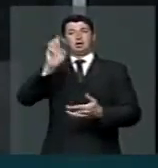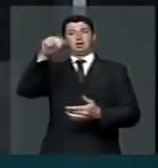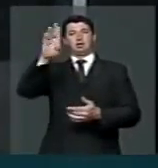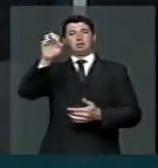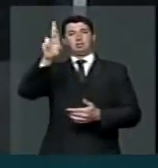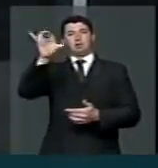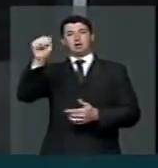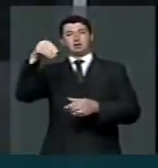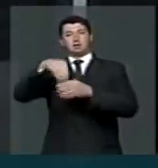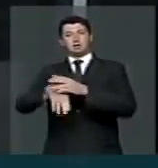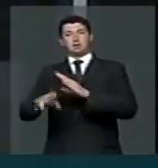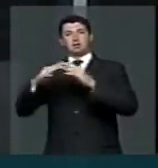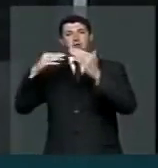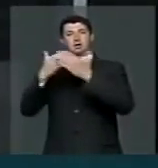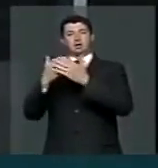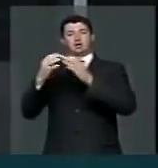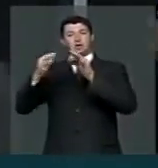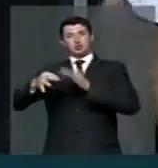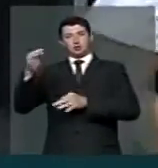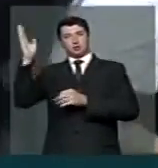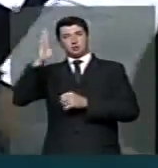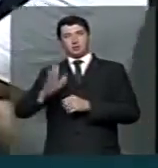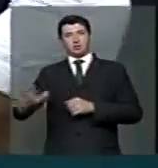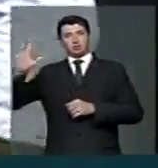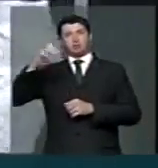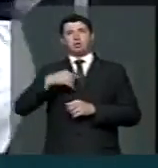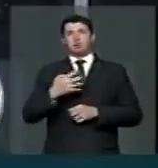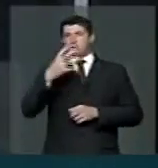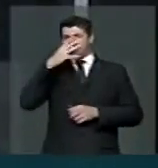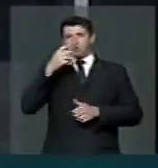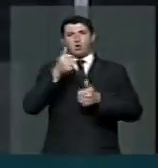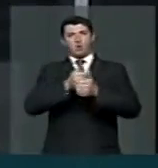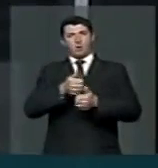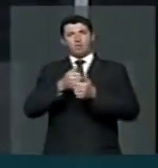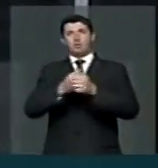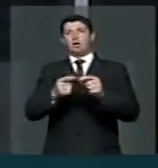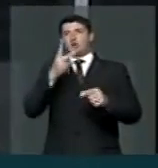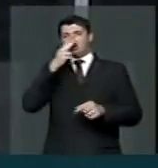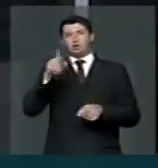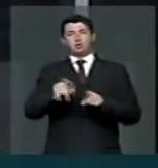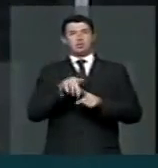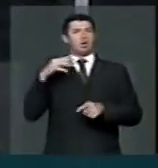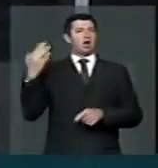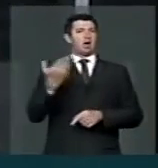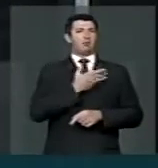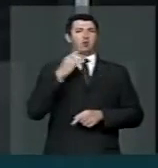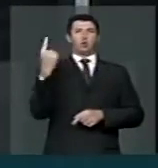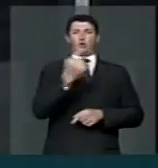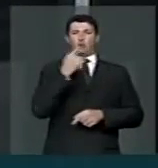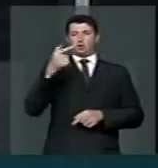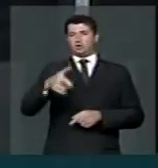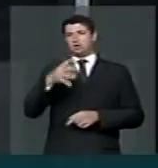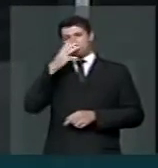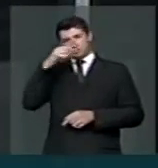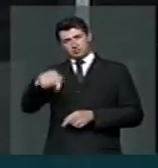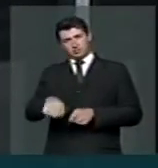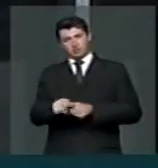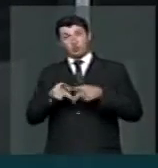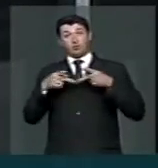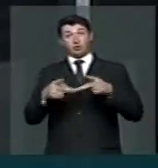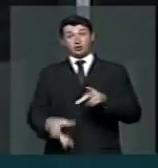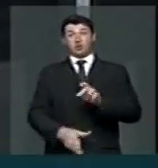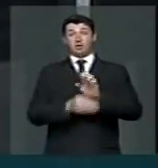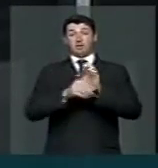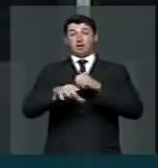democracia aos tribunais do nosso país. Acompanho, e creio que os nobres colegas devem estar a par das notícias, o projeto de